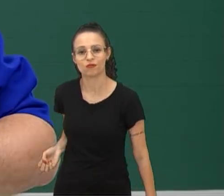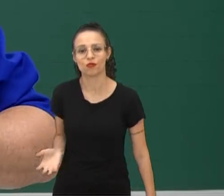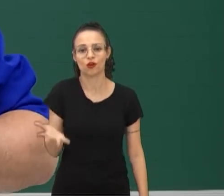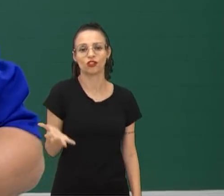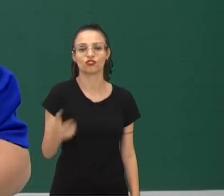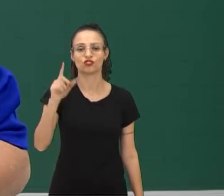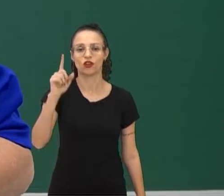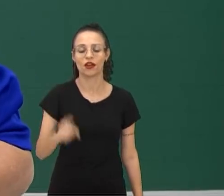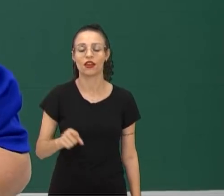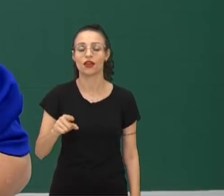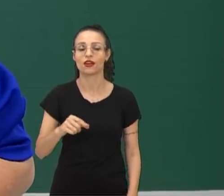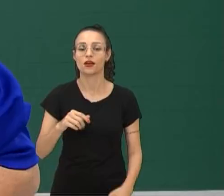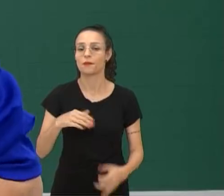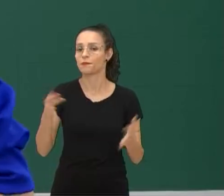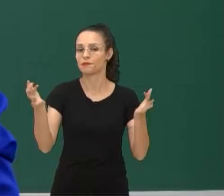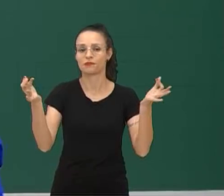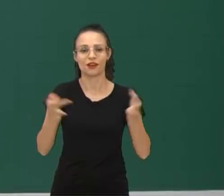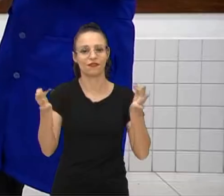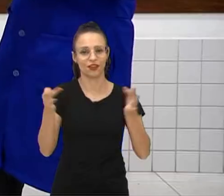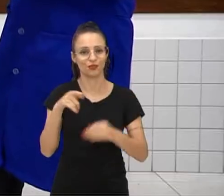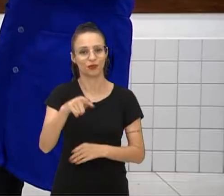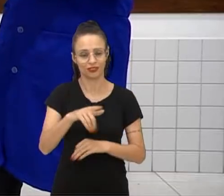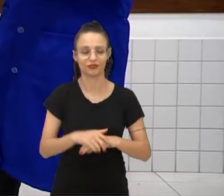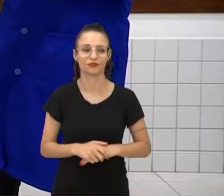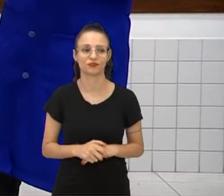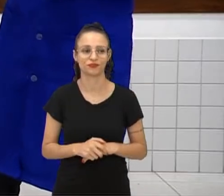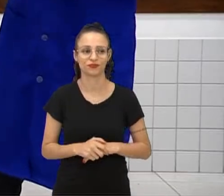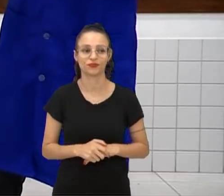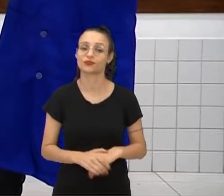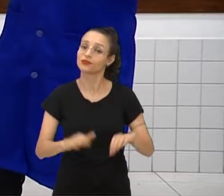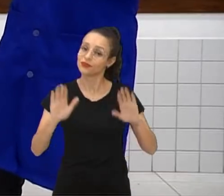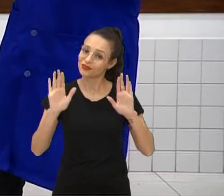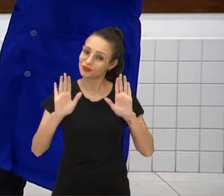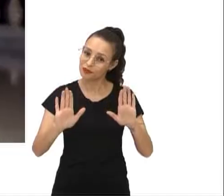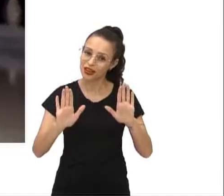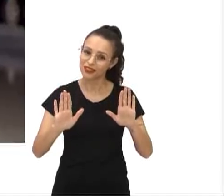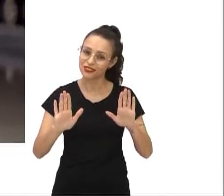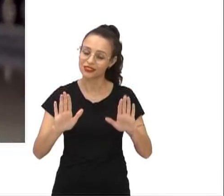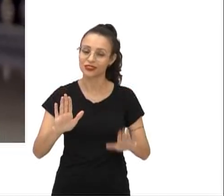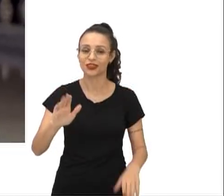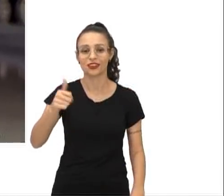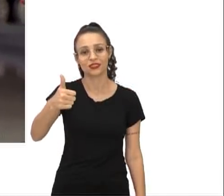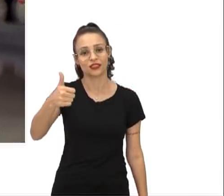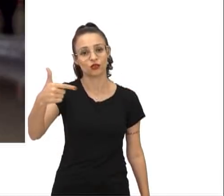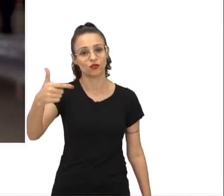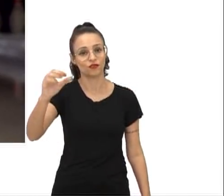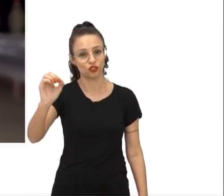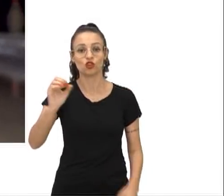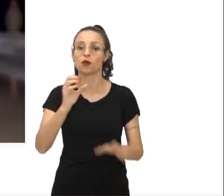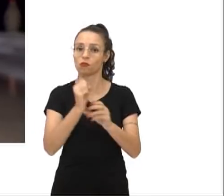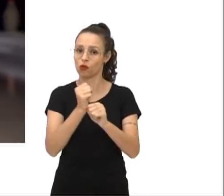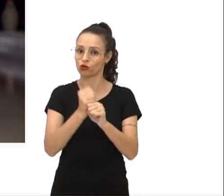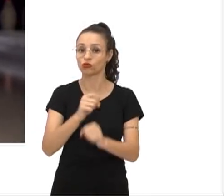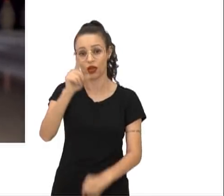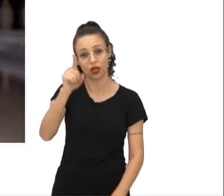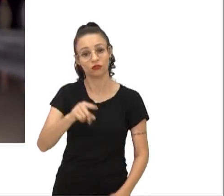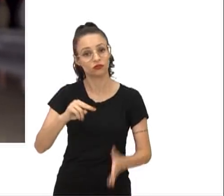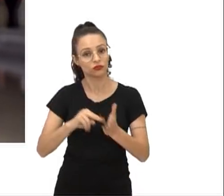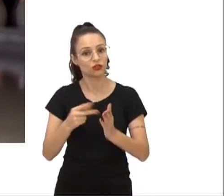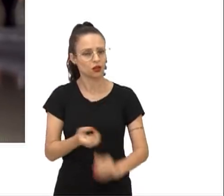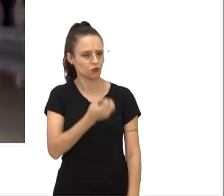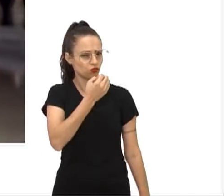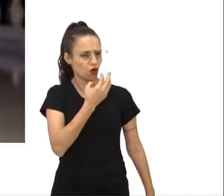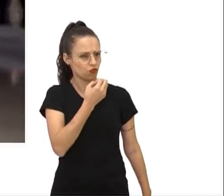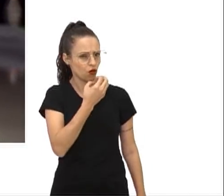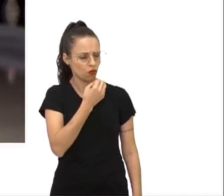jogo chamado jogo perfeito. Entretanto, 120 pontos são considerados uma boa pontuação